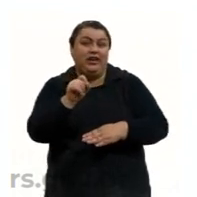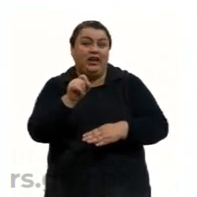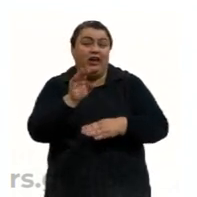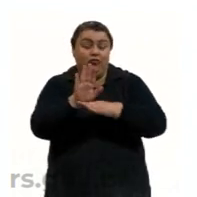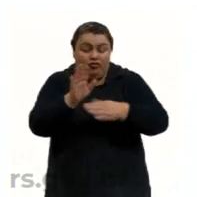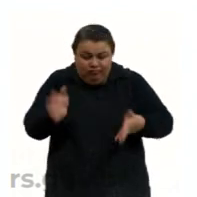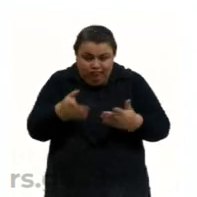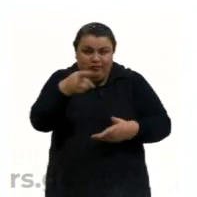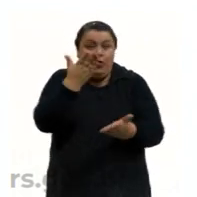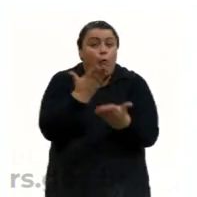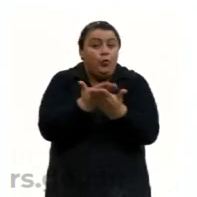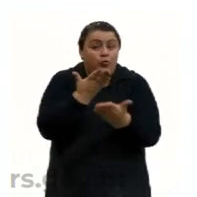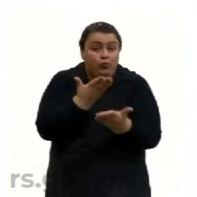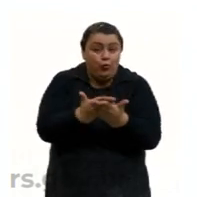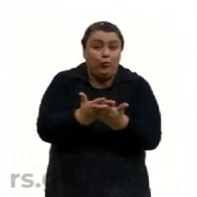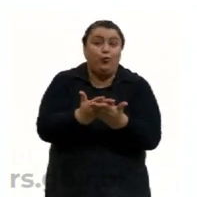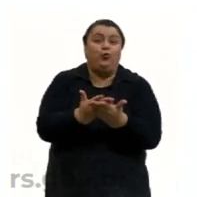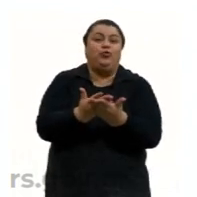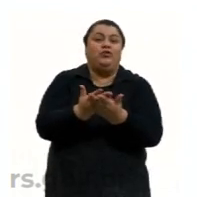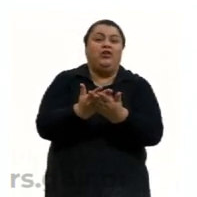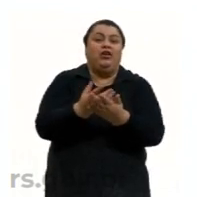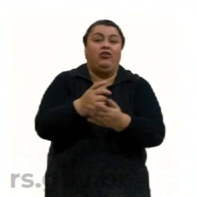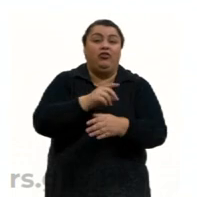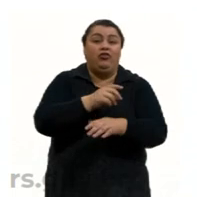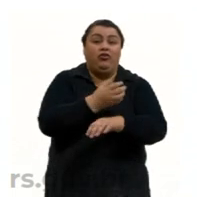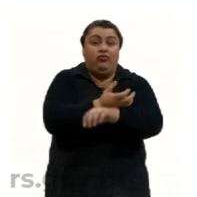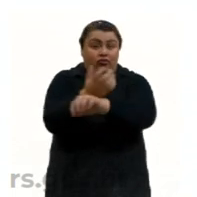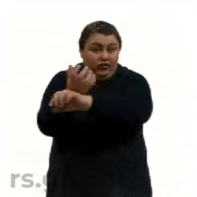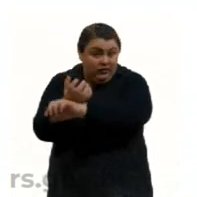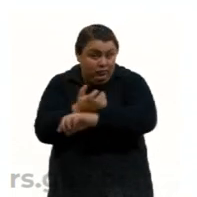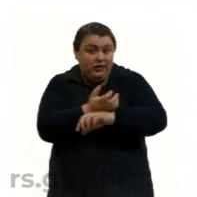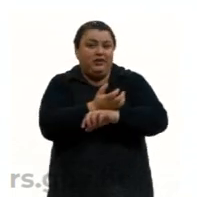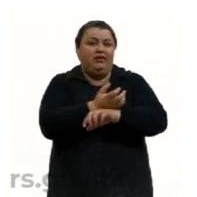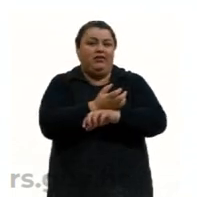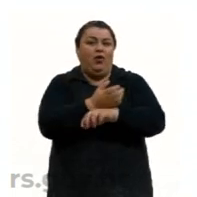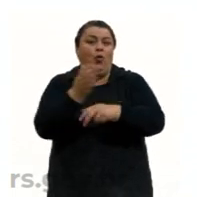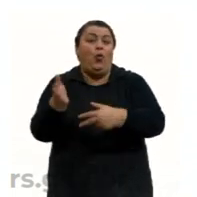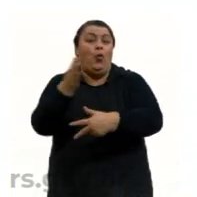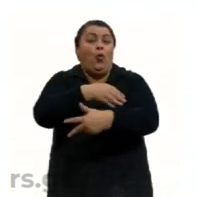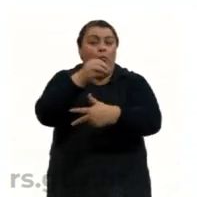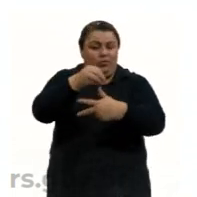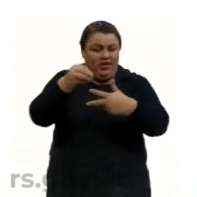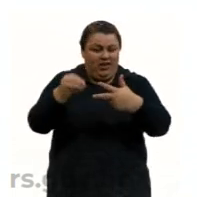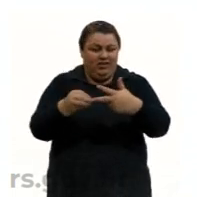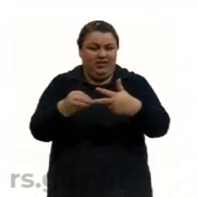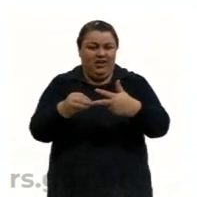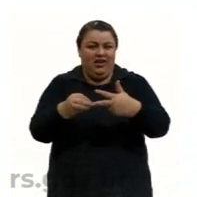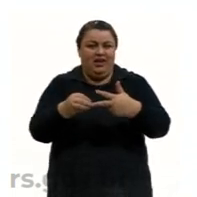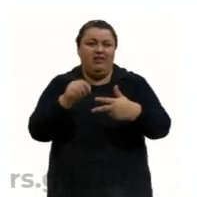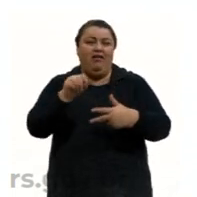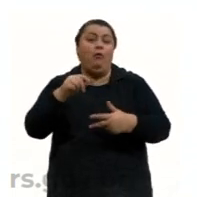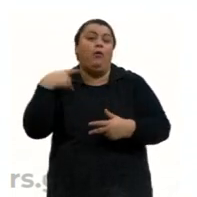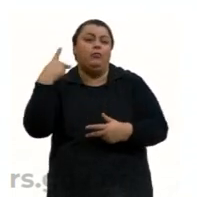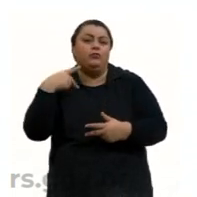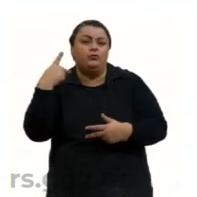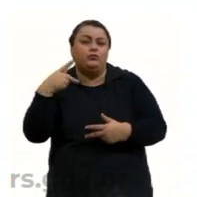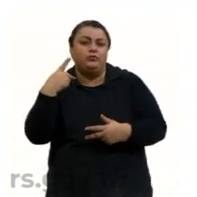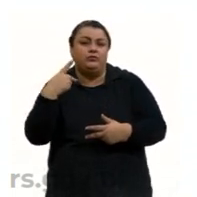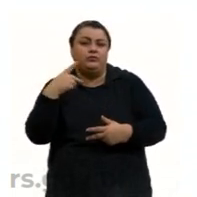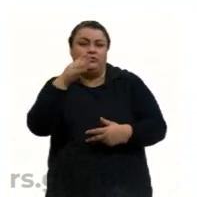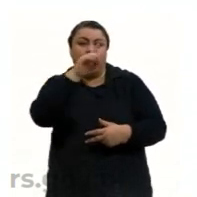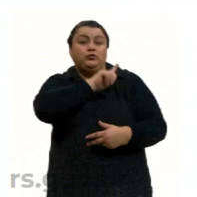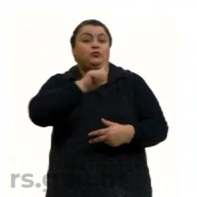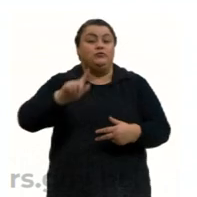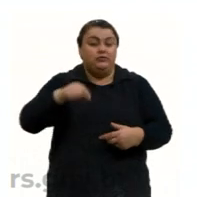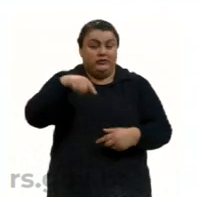da das aulas dos componentes curriculares né então o prêmio em que a política pública que do Estado